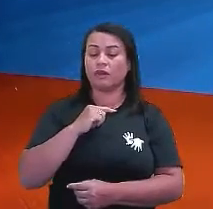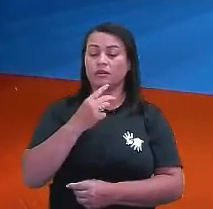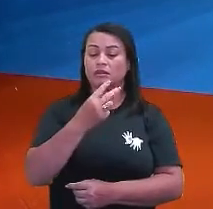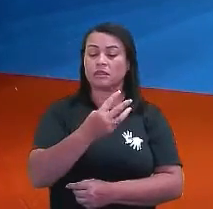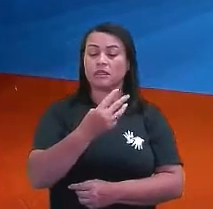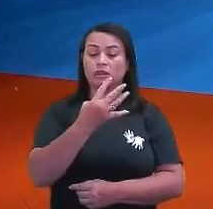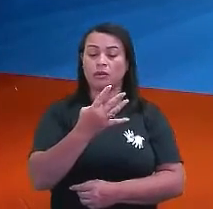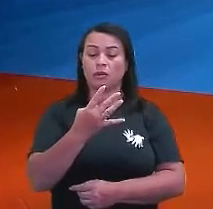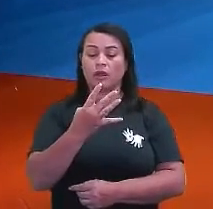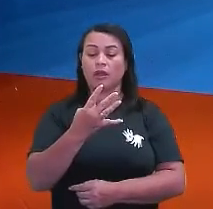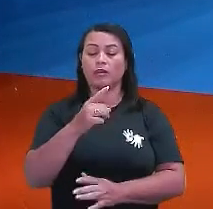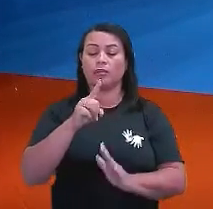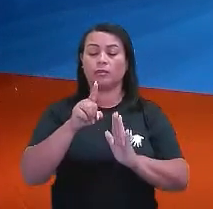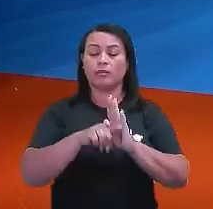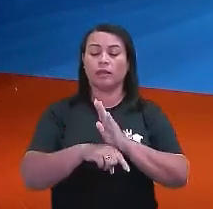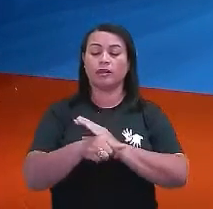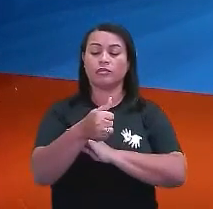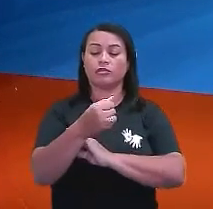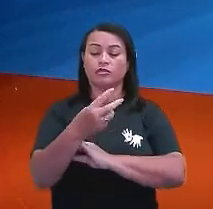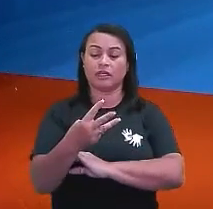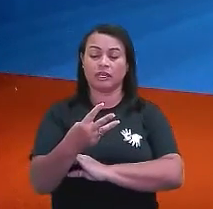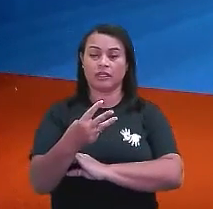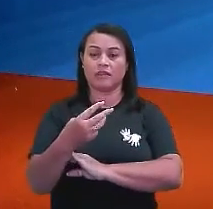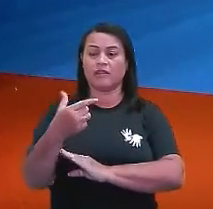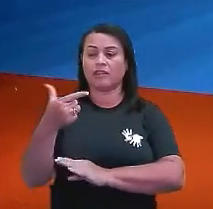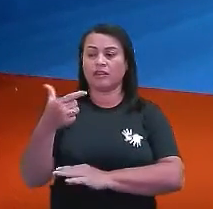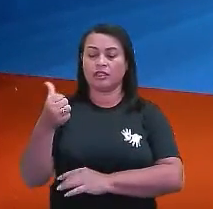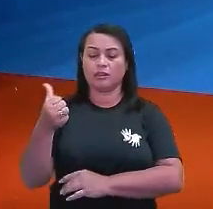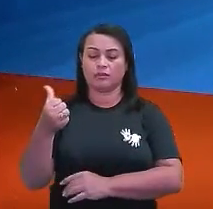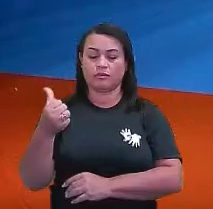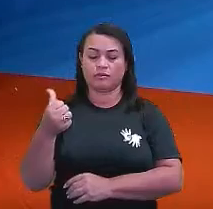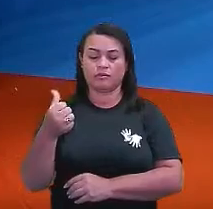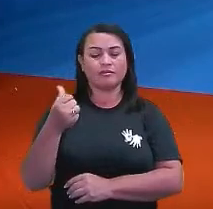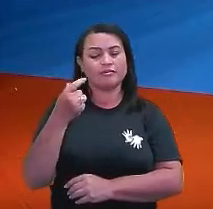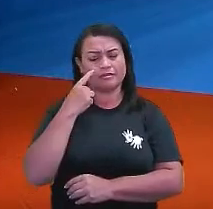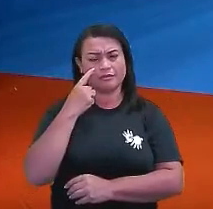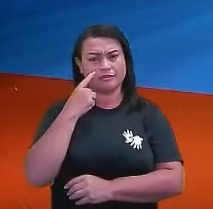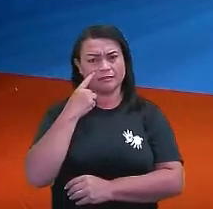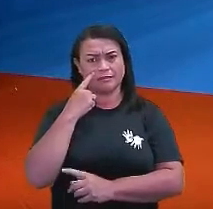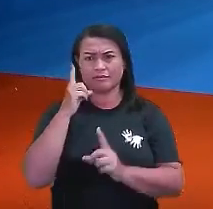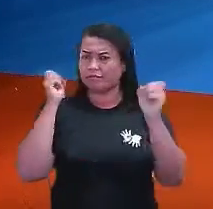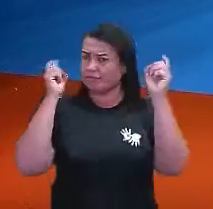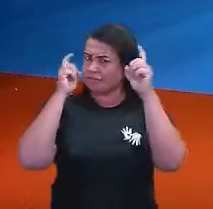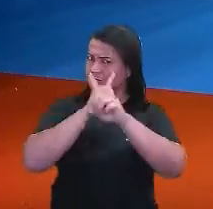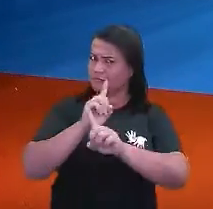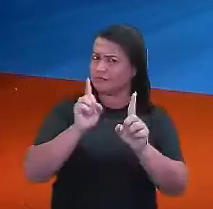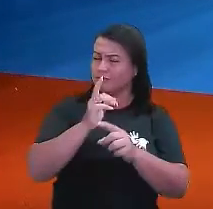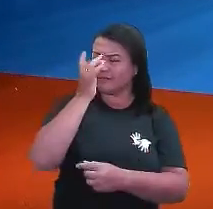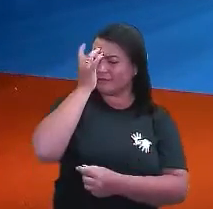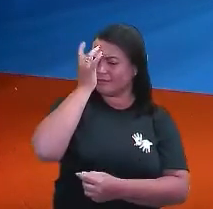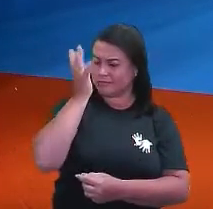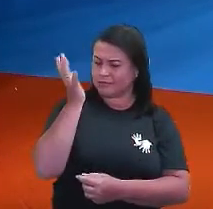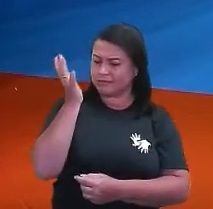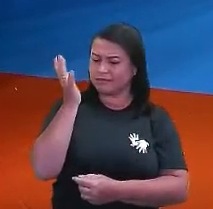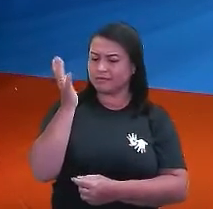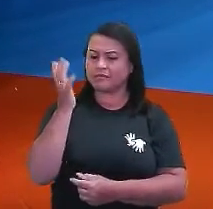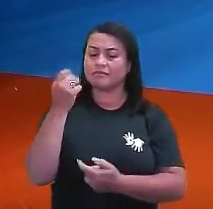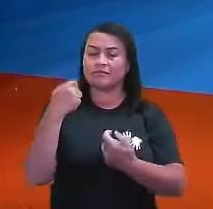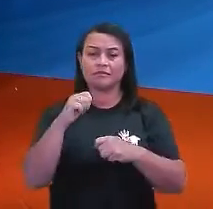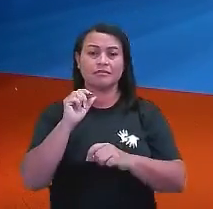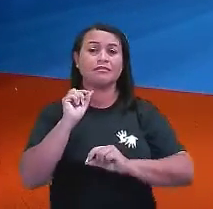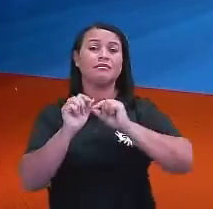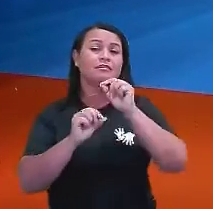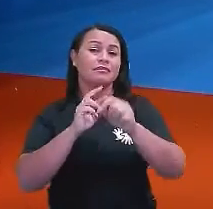13, vai dar 21, tá certo? Tá vendo, gente? Não é difícil, é tudo muito fácil. O que a gente precisa